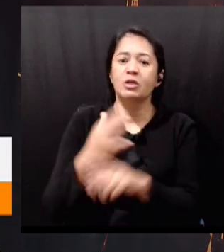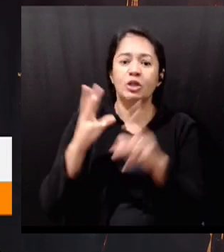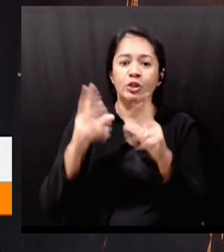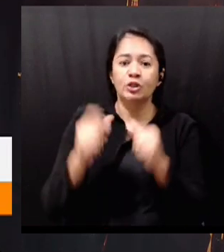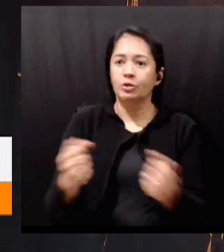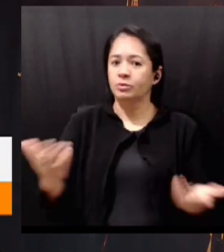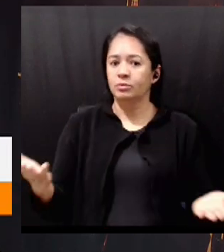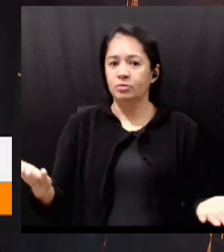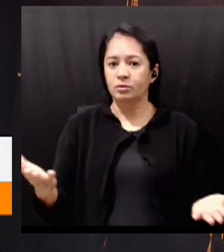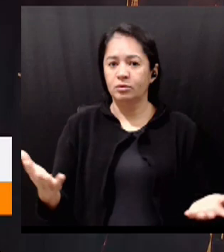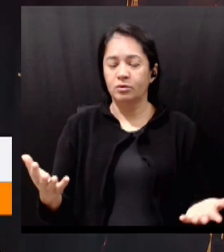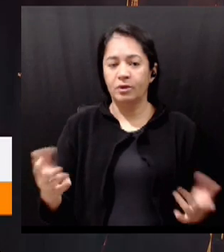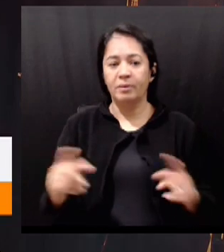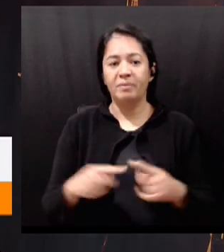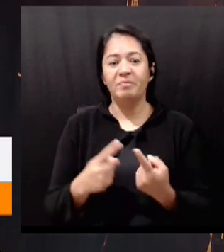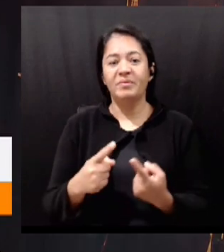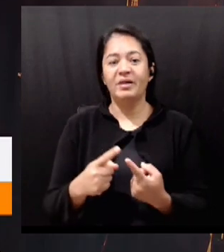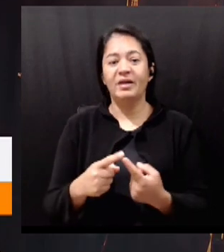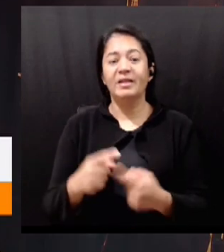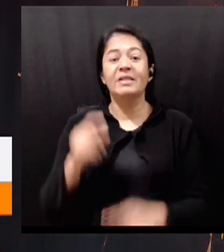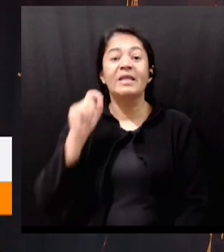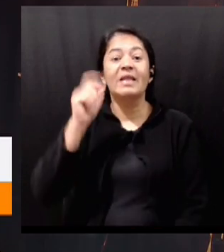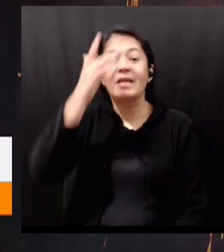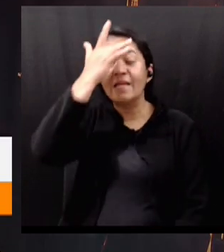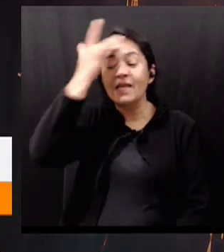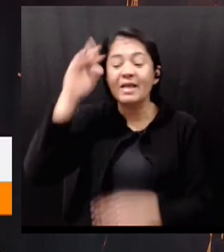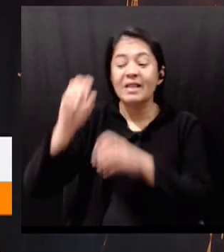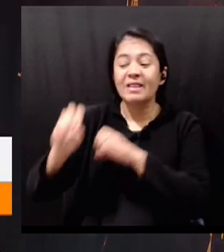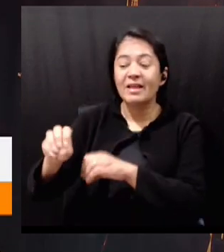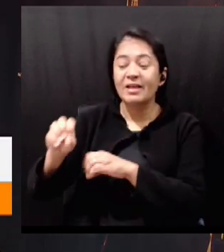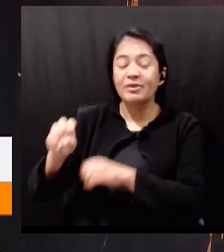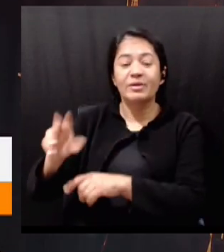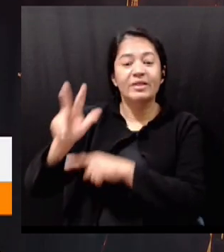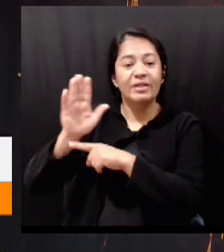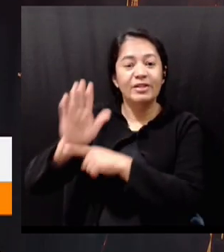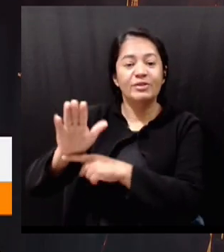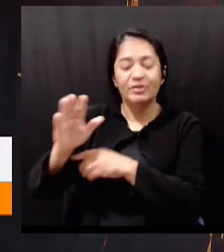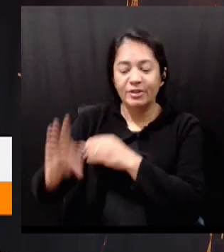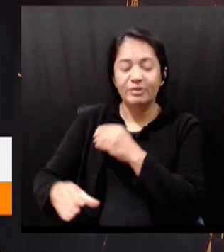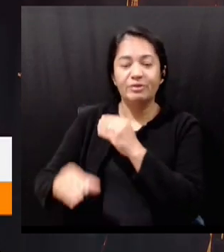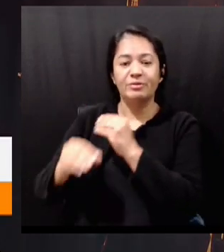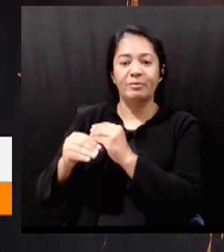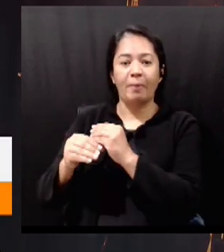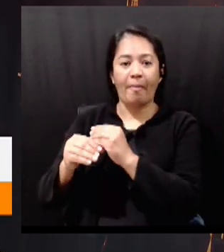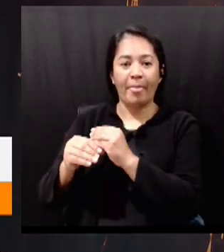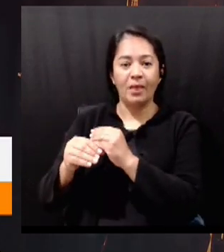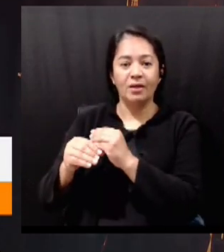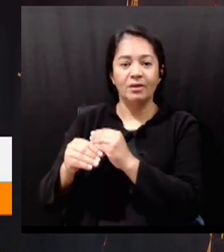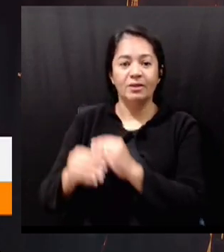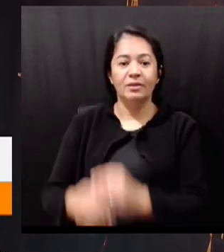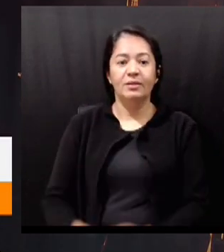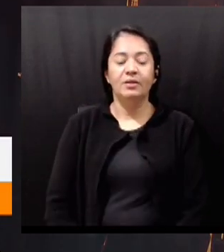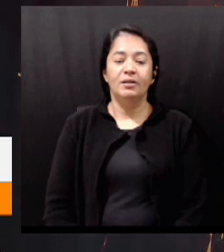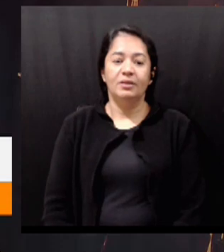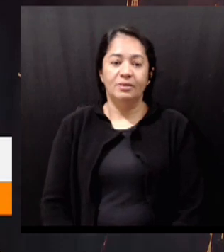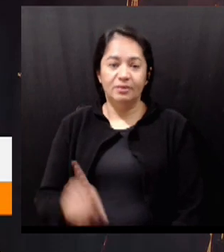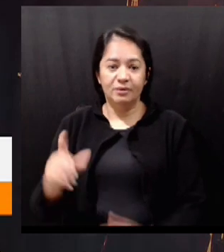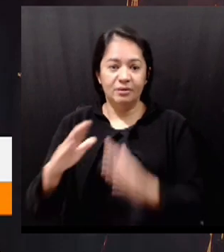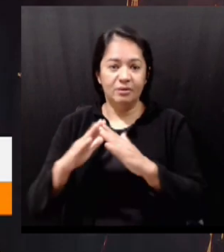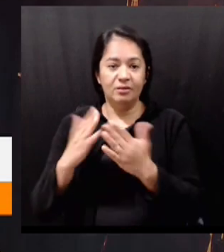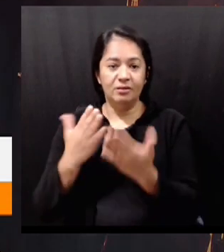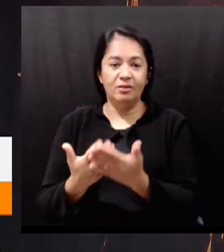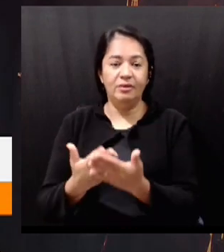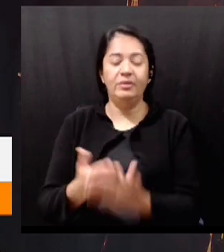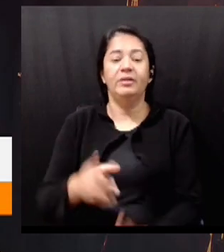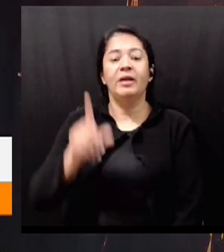quem é que está educando, né, ajudando, completando a educação dessa criança lá na escola? É uma mulher que